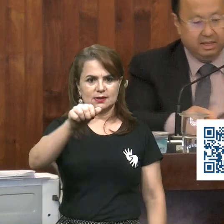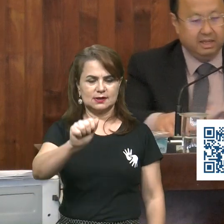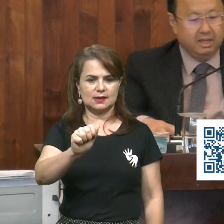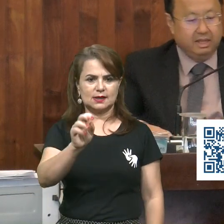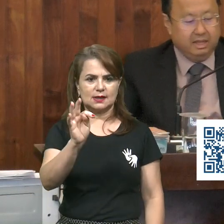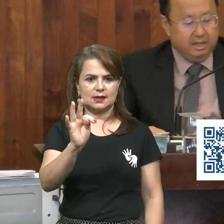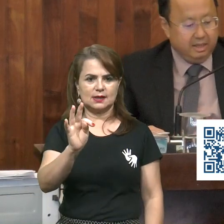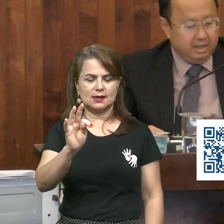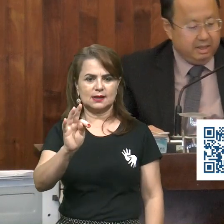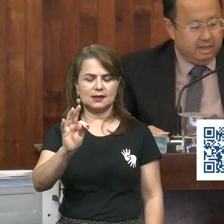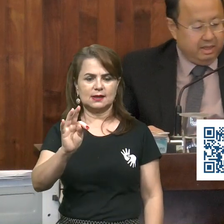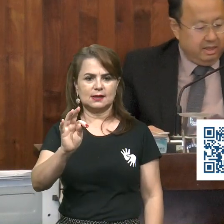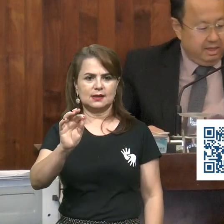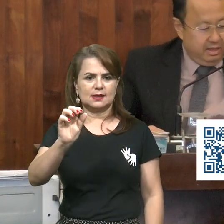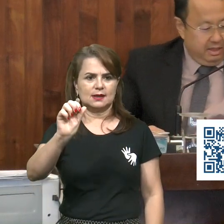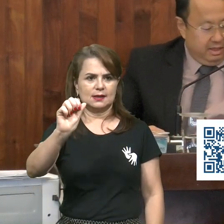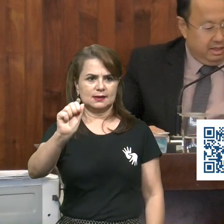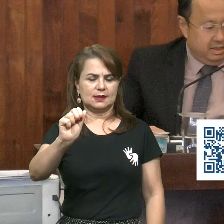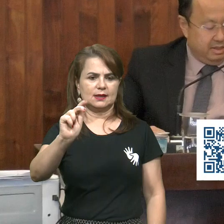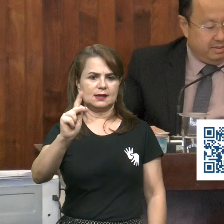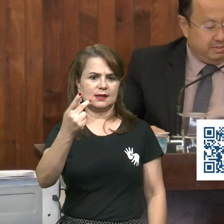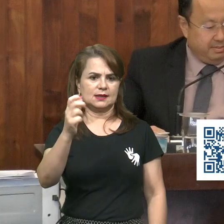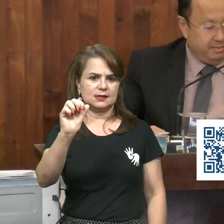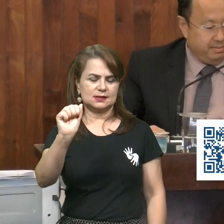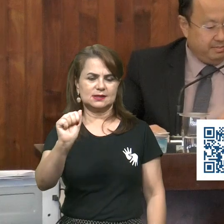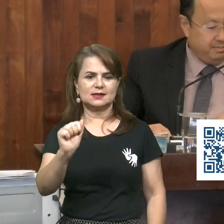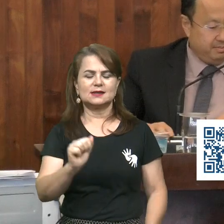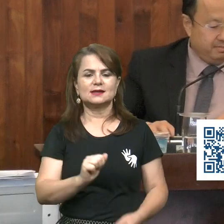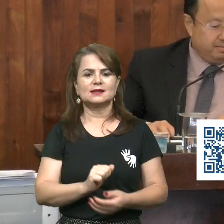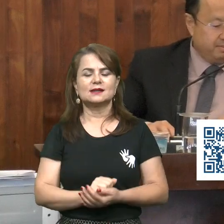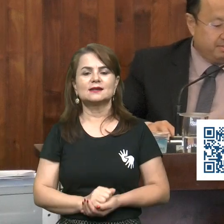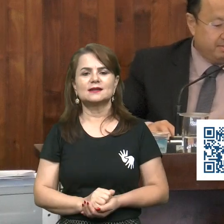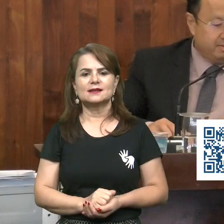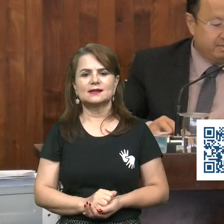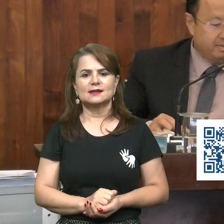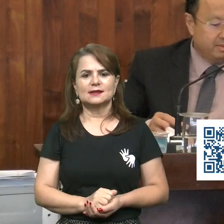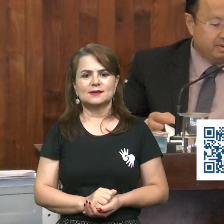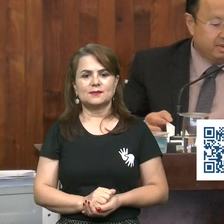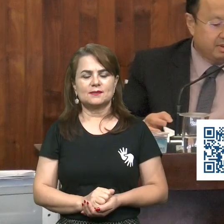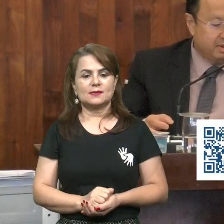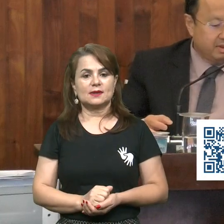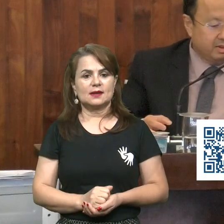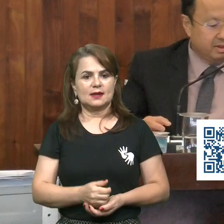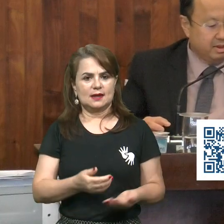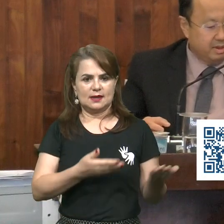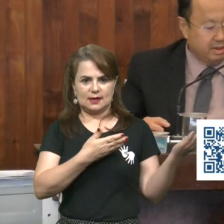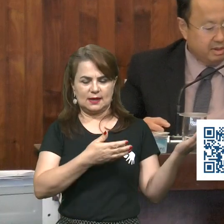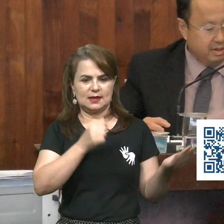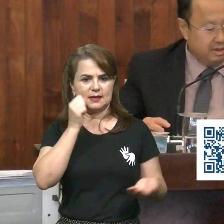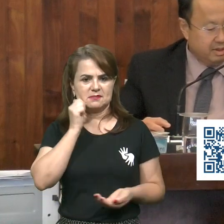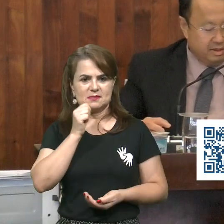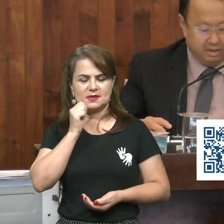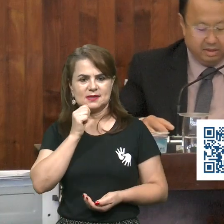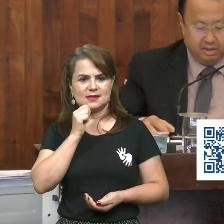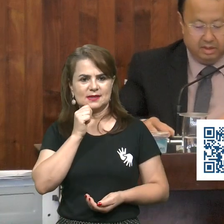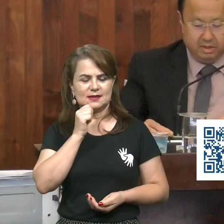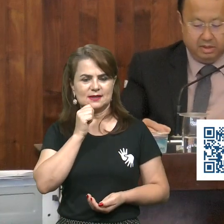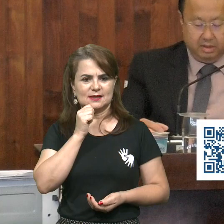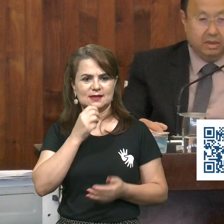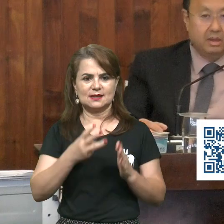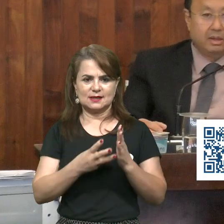Natasha Simões dos Santos, que nesse último final de semana ficou em